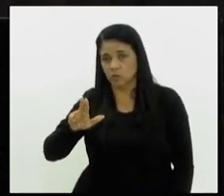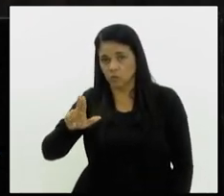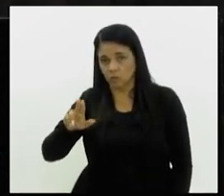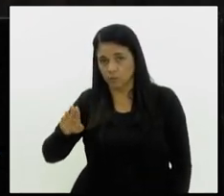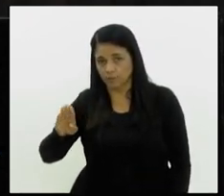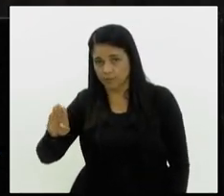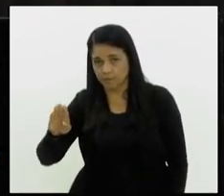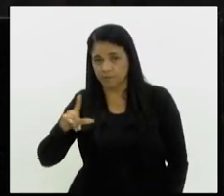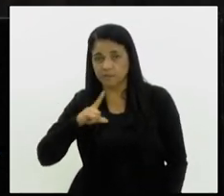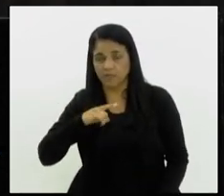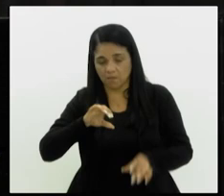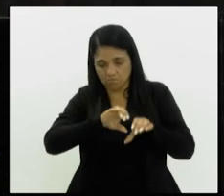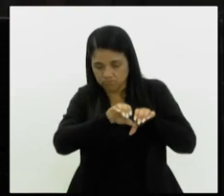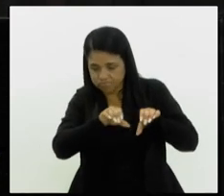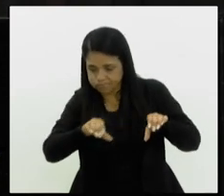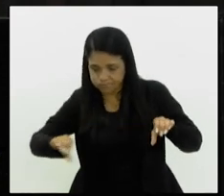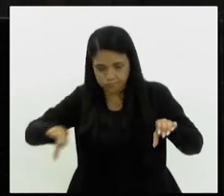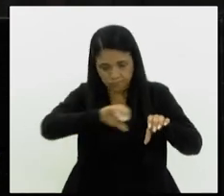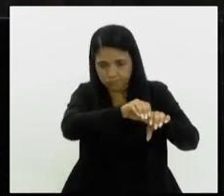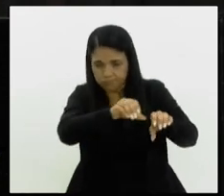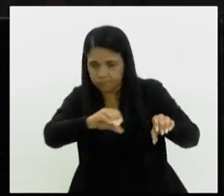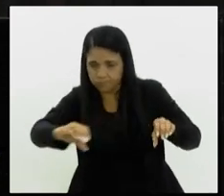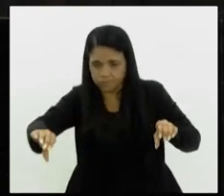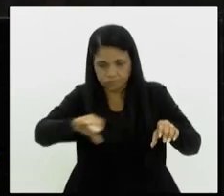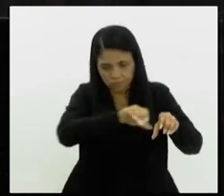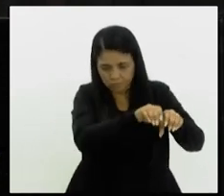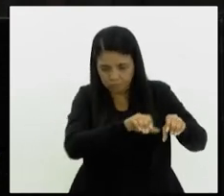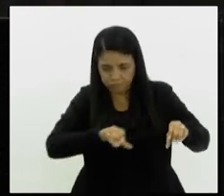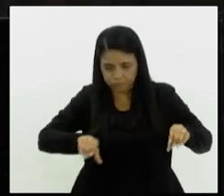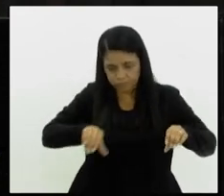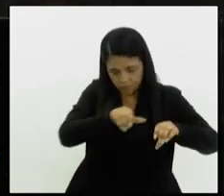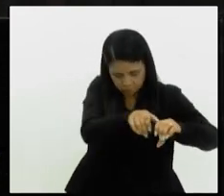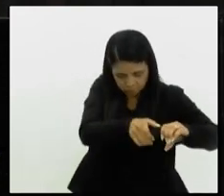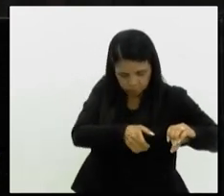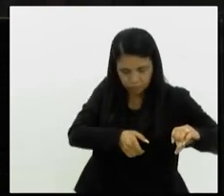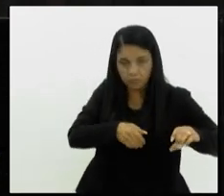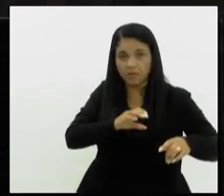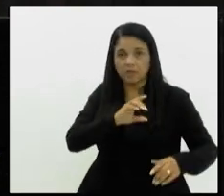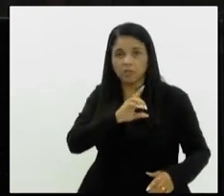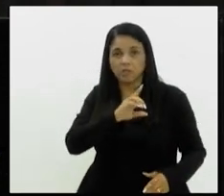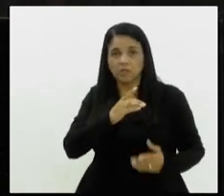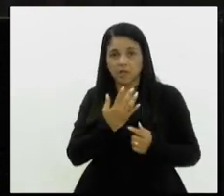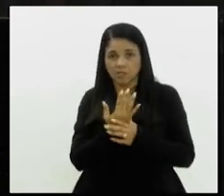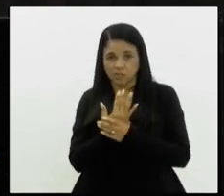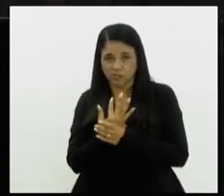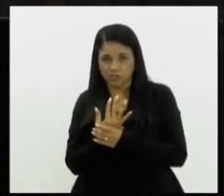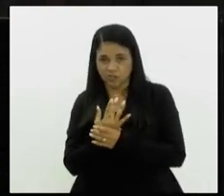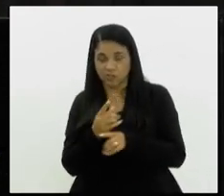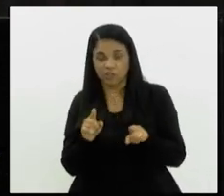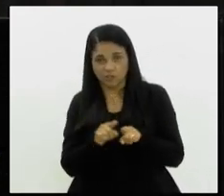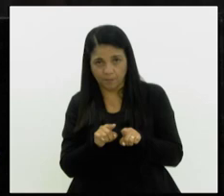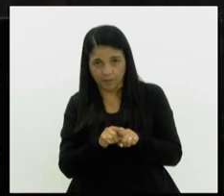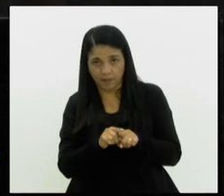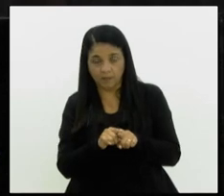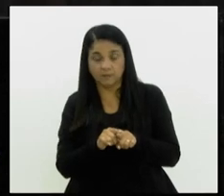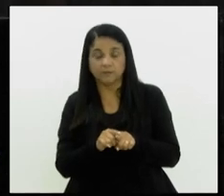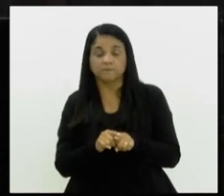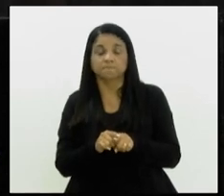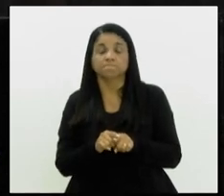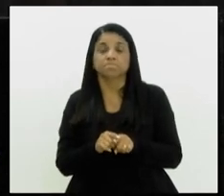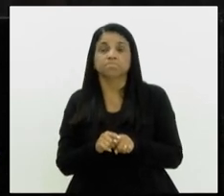dutos que parte em direção a Caxias. E partindo em direção a